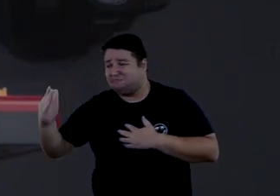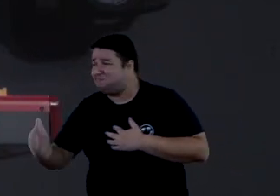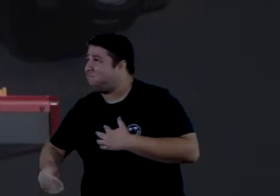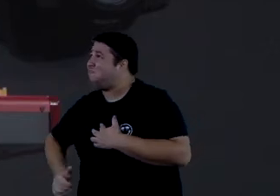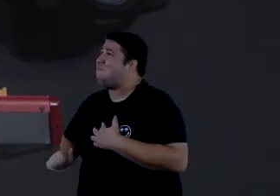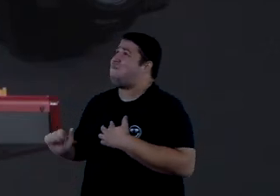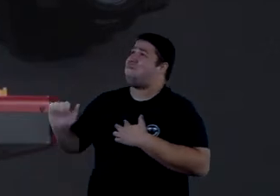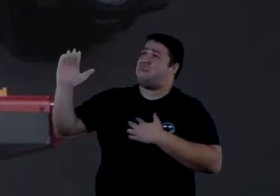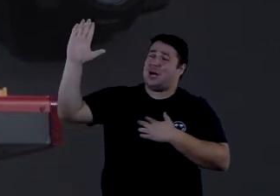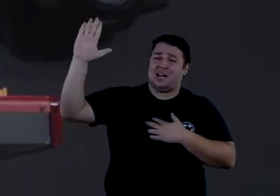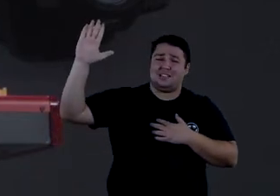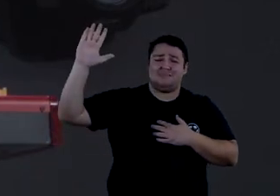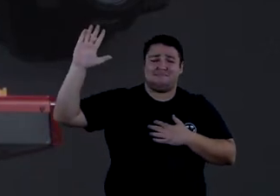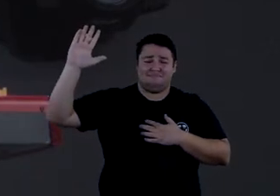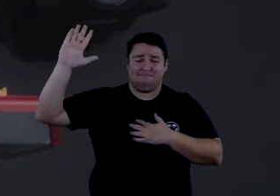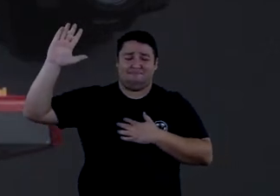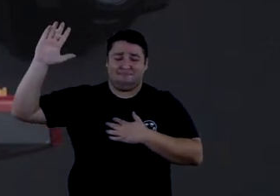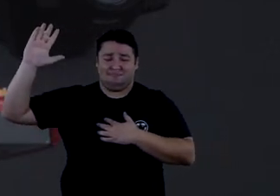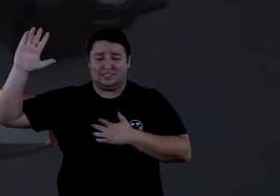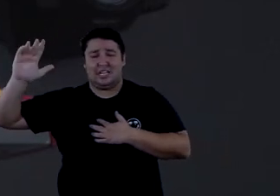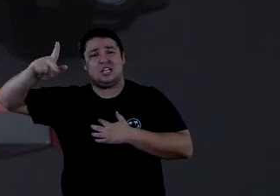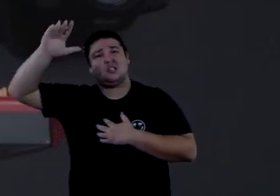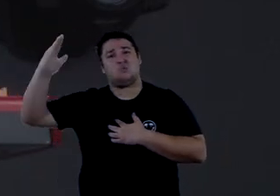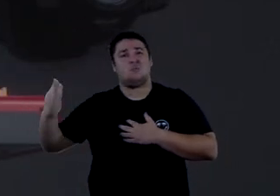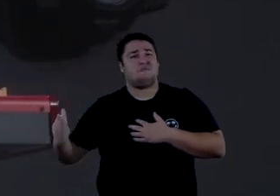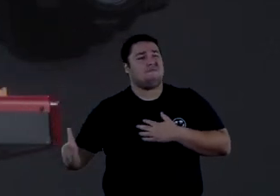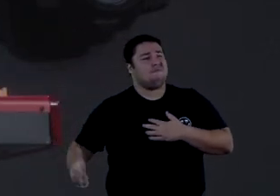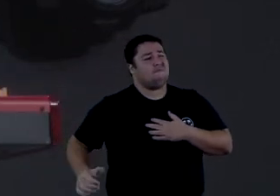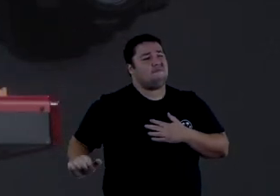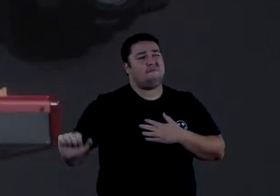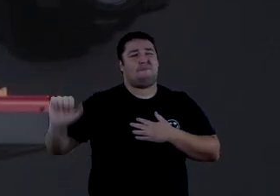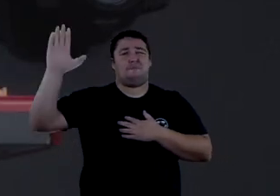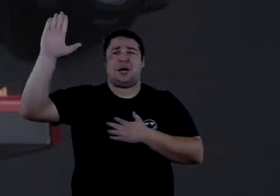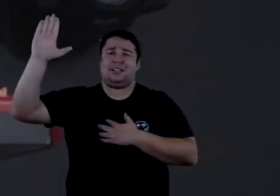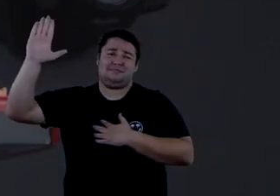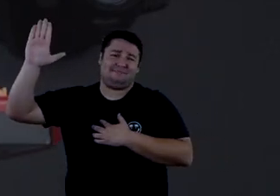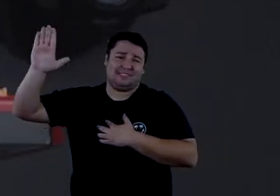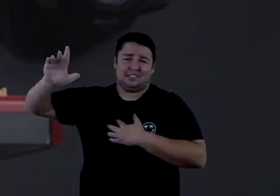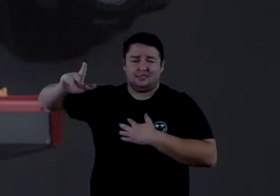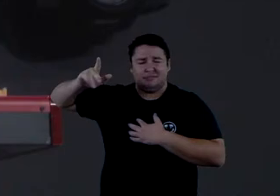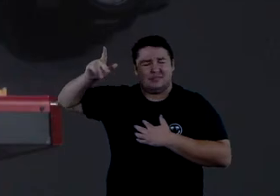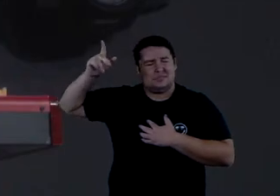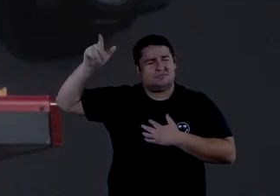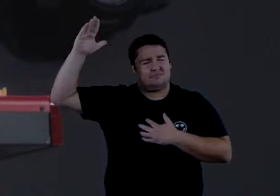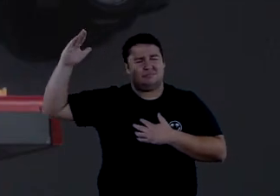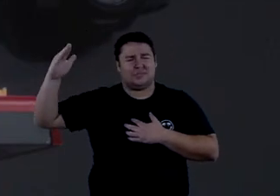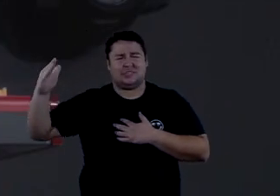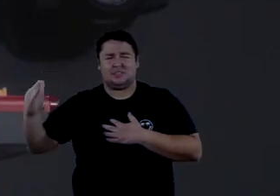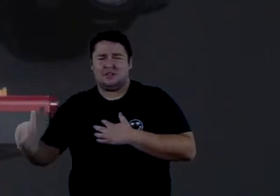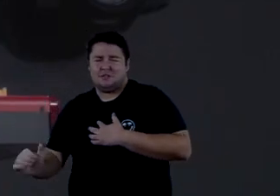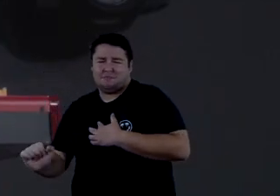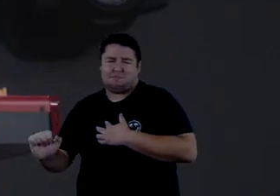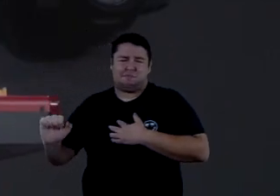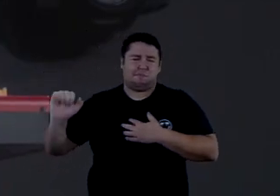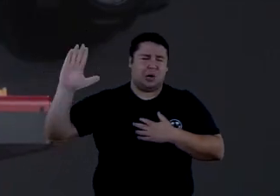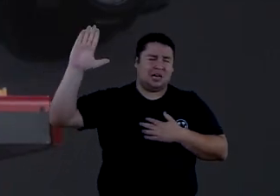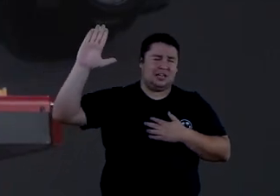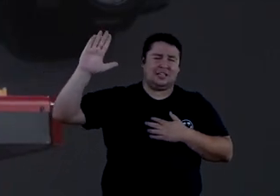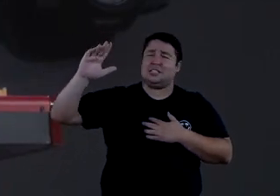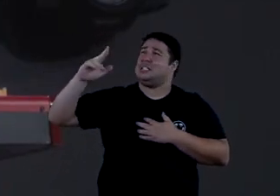vale mais, a tua presença vale mais, a tua essência